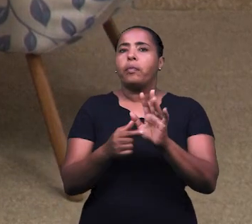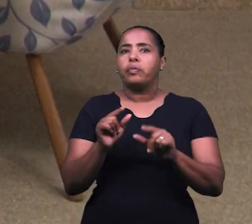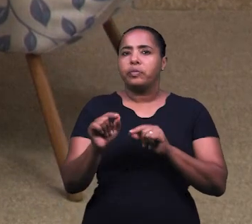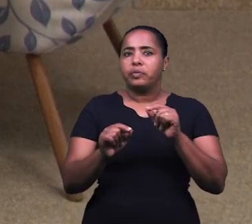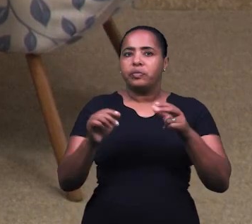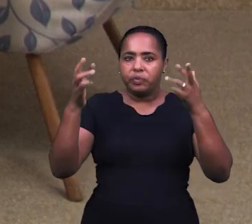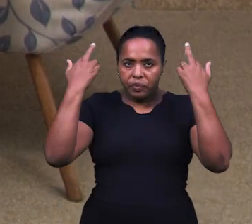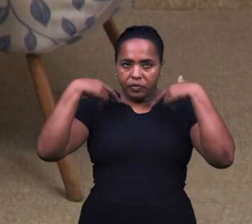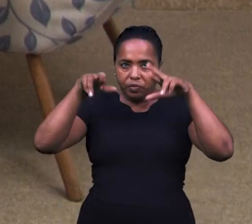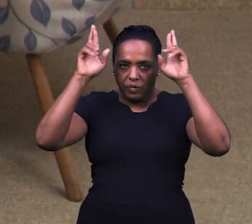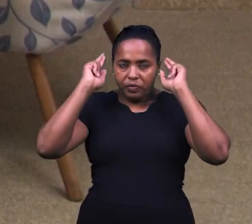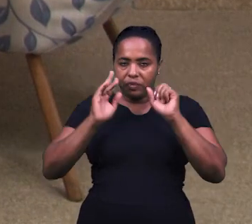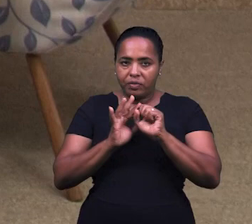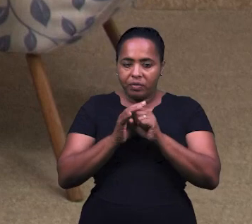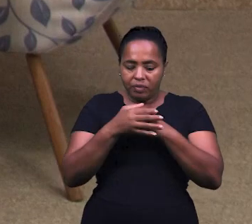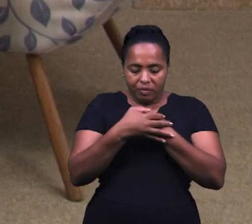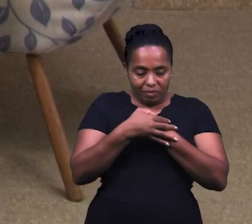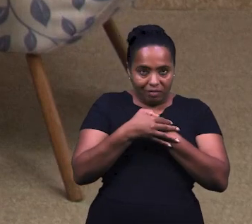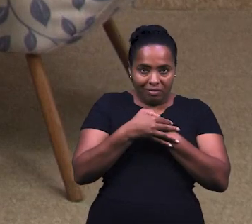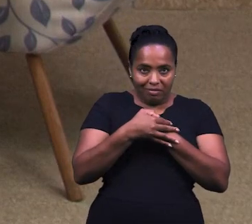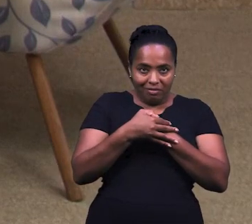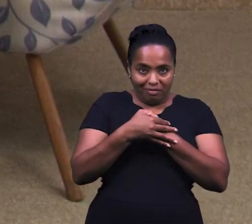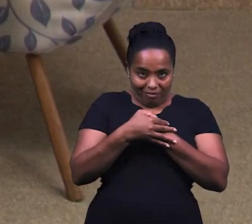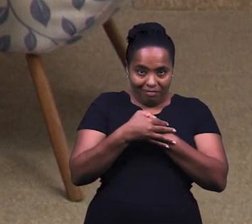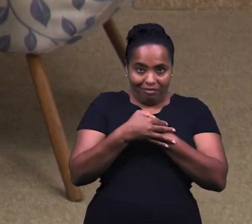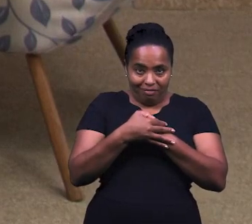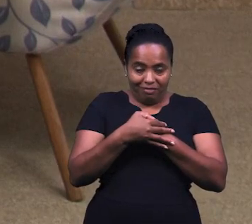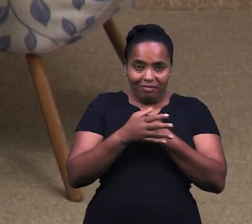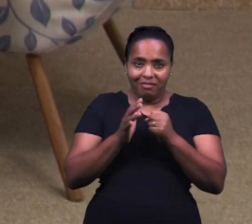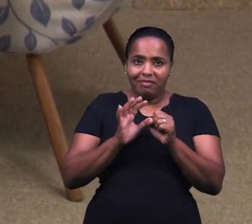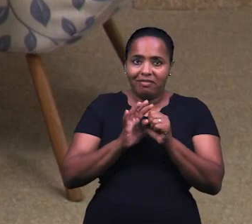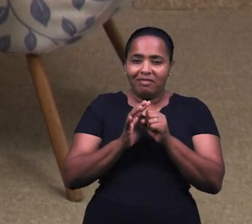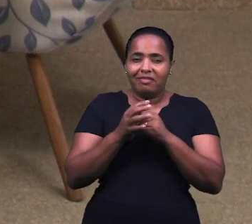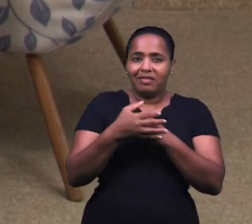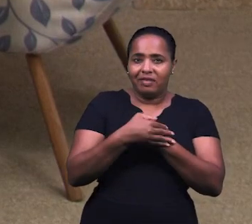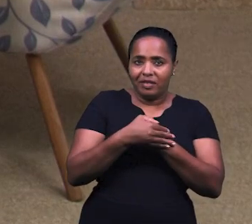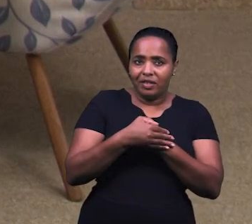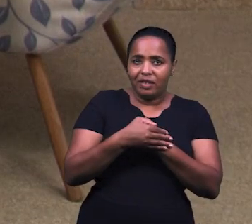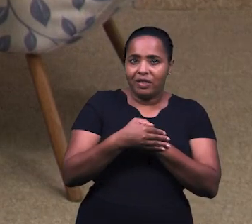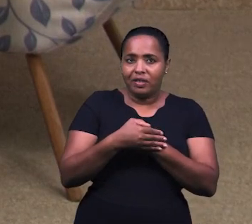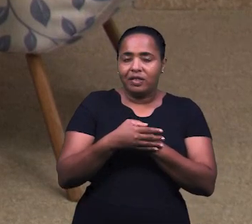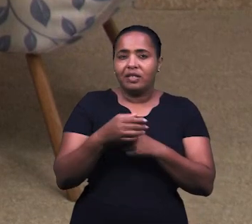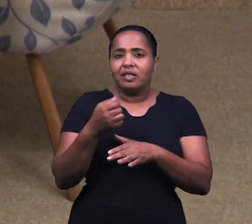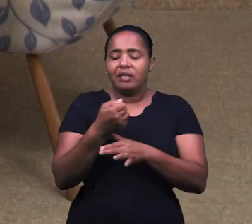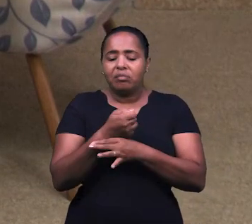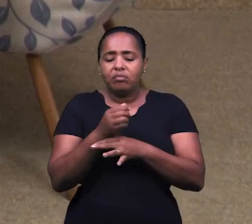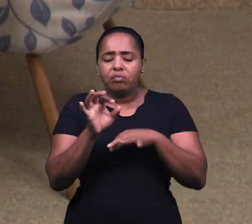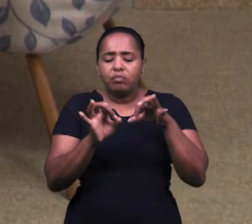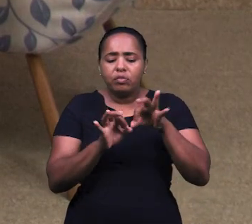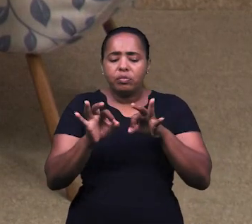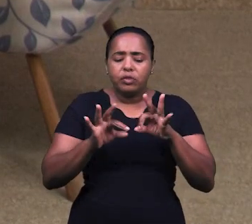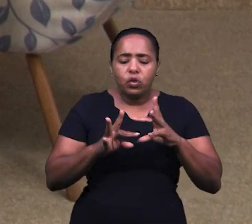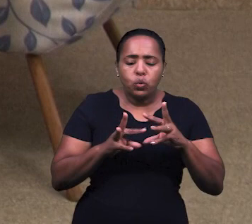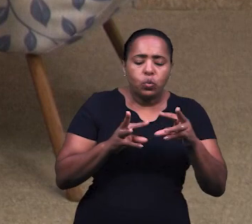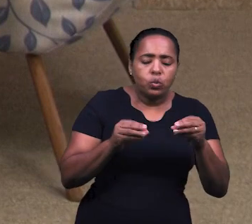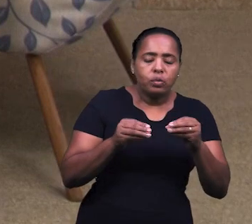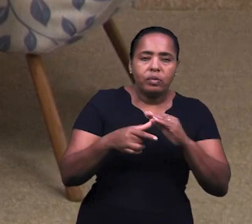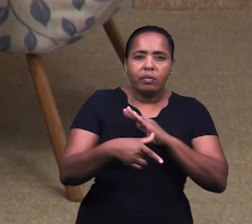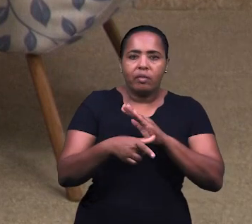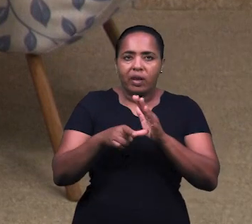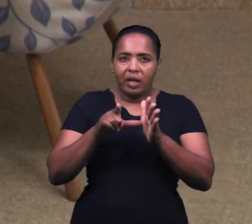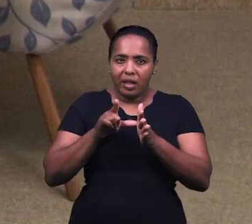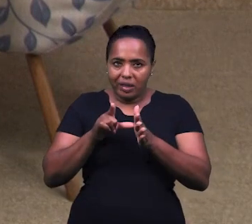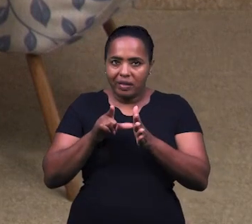ela falou que o cordeiro ele estava oculto. Ele estava ali um tempo com seu filho, preparou todas as coisas,